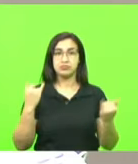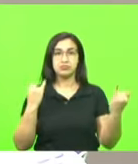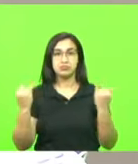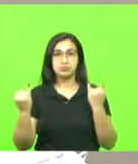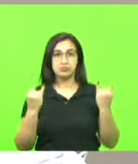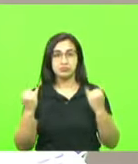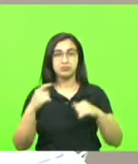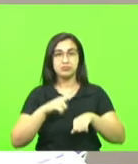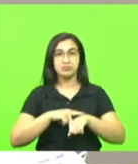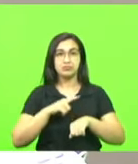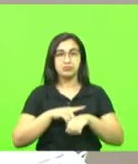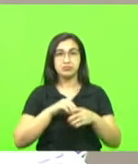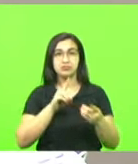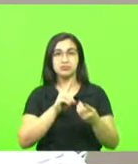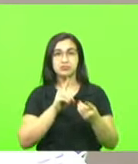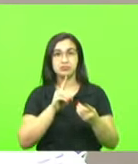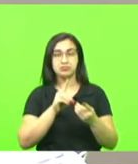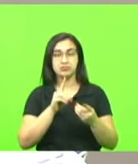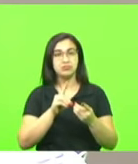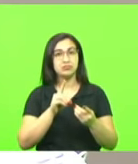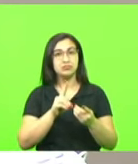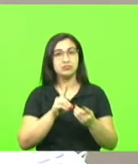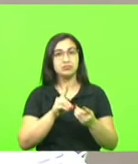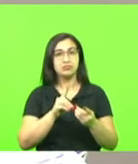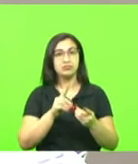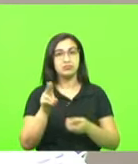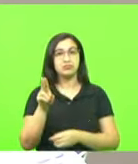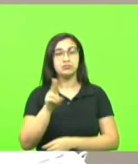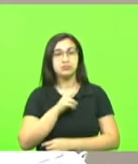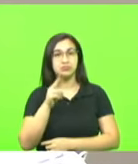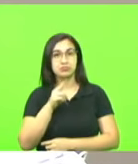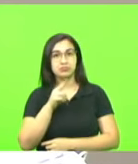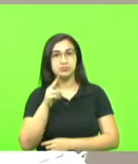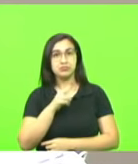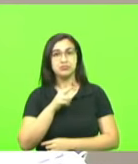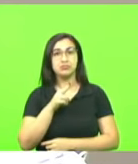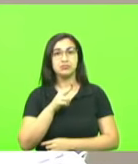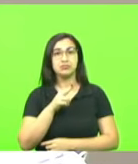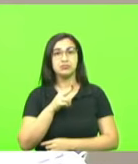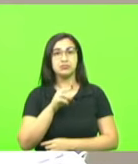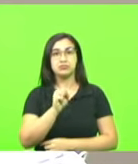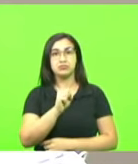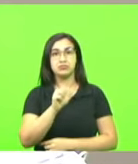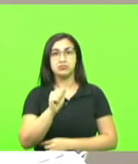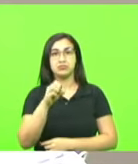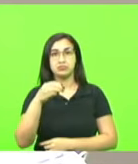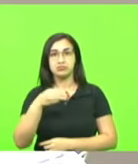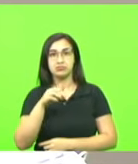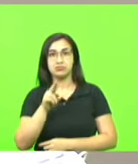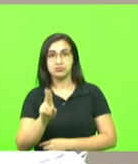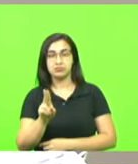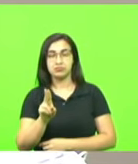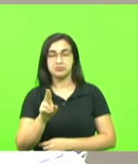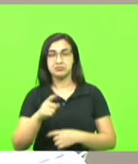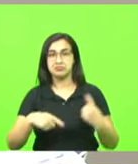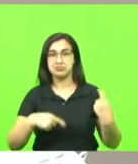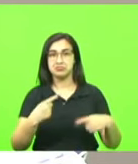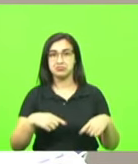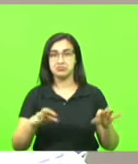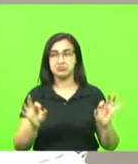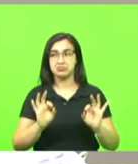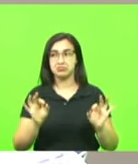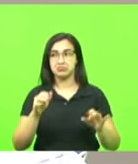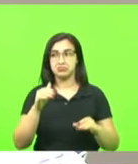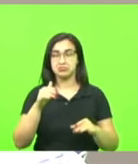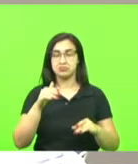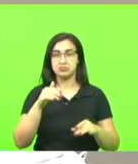de atendimento pelas unidades de atendimento de emergência administrativa pelo SAMU, em discussão. Não havendo quem queira discutir,